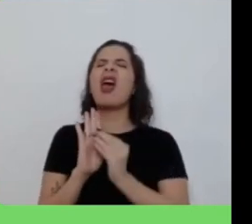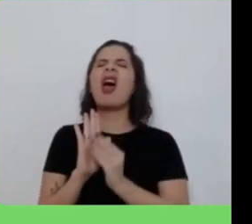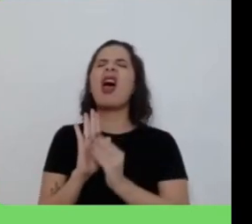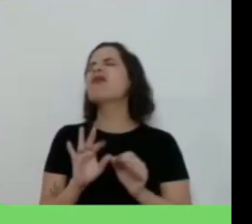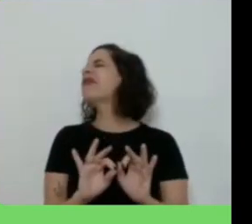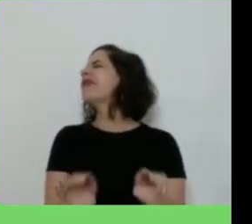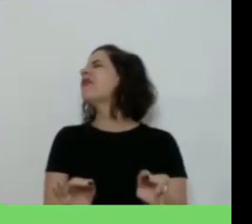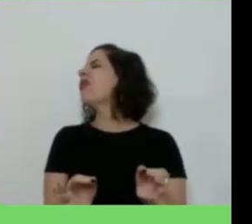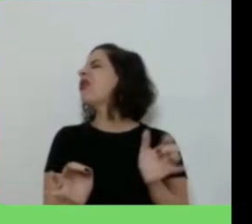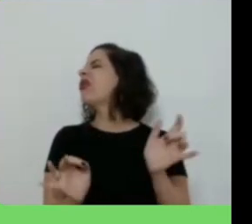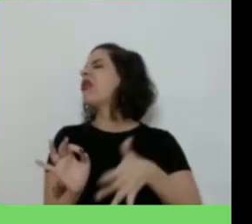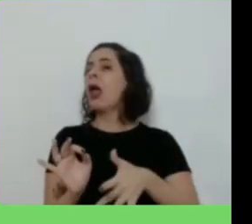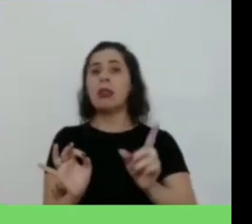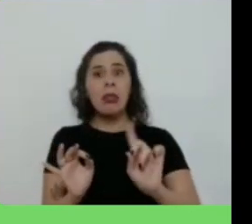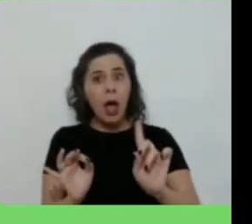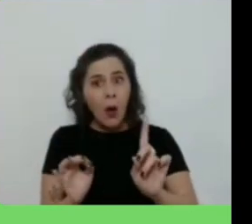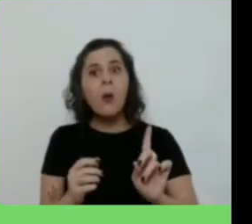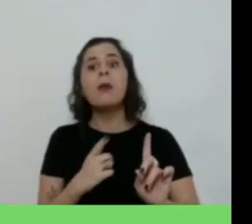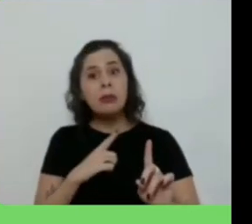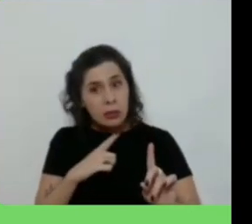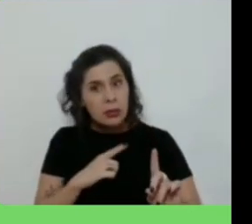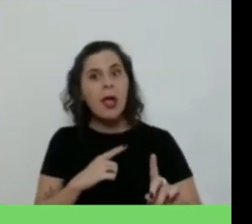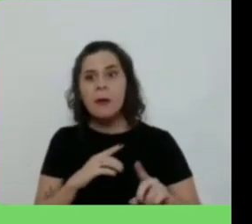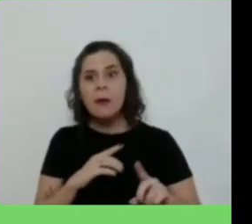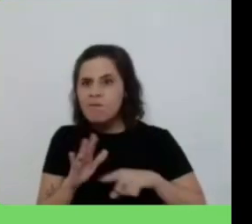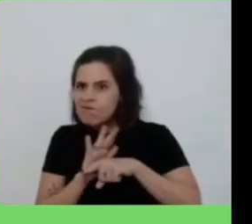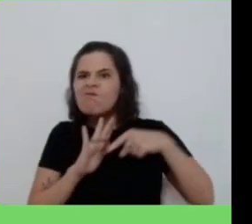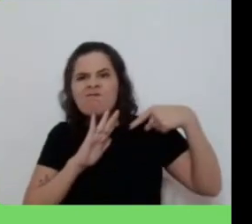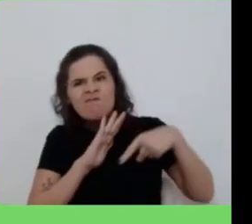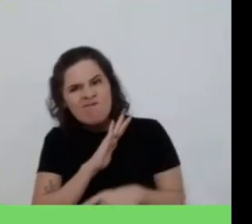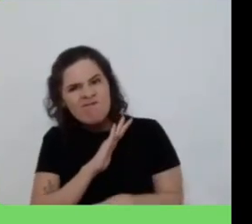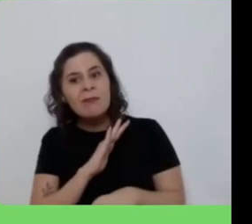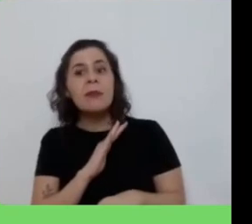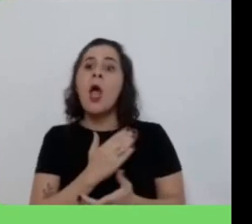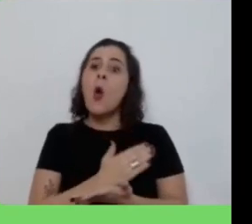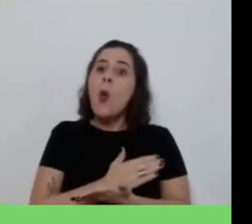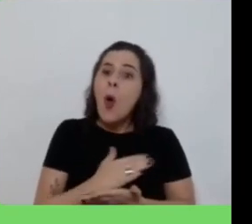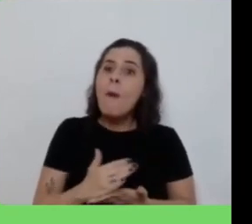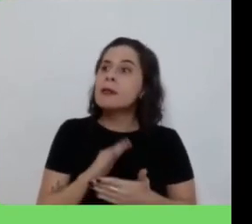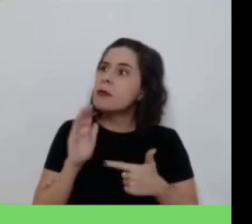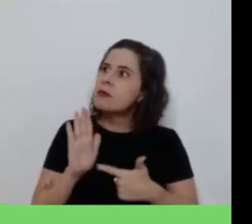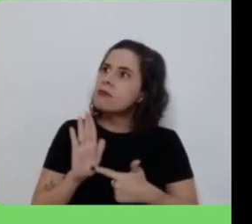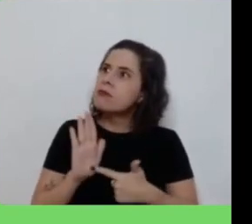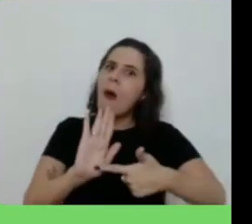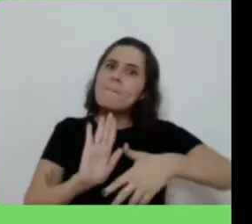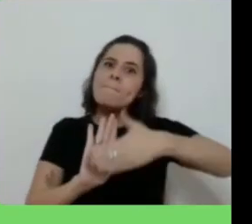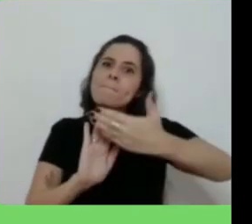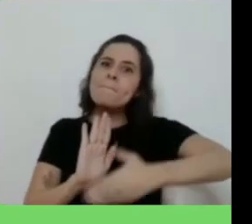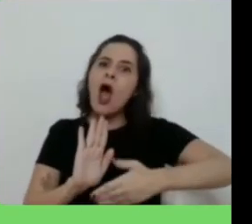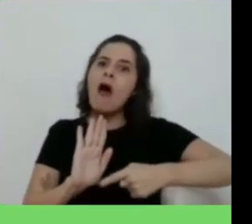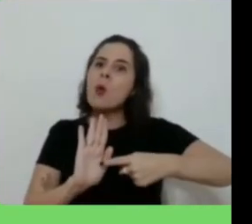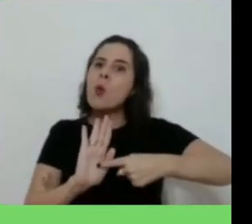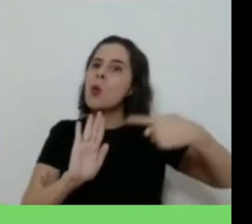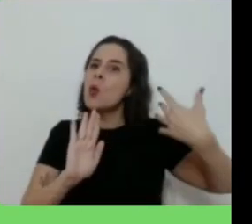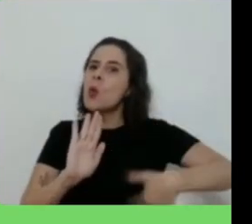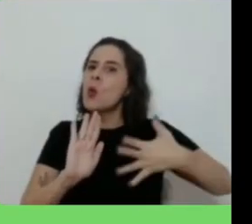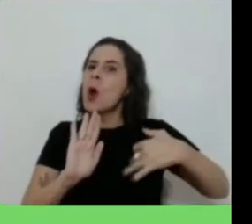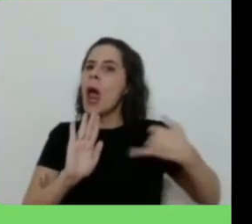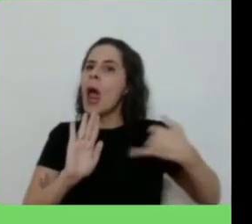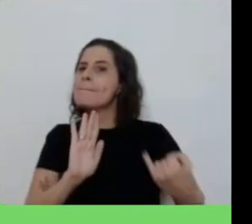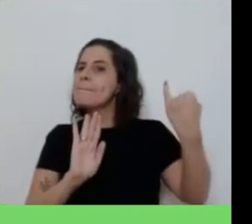sim até algumas perspectivas Então os sensos né começam a ter uma profundidade trazendo as